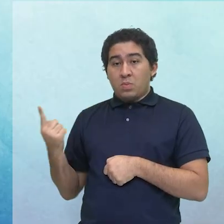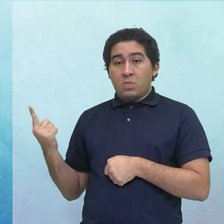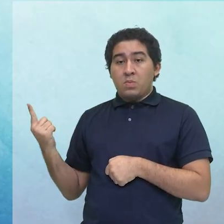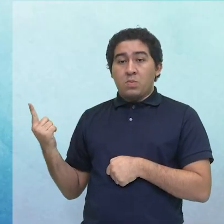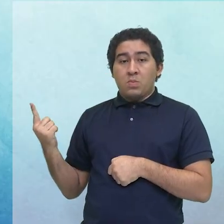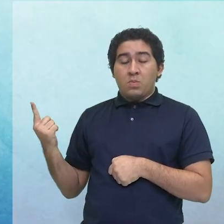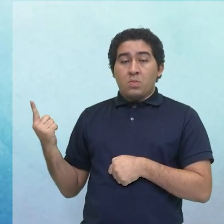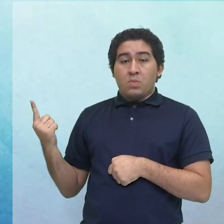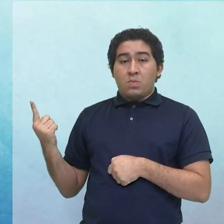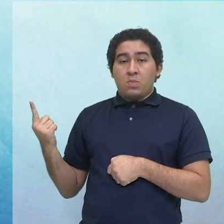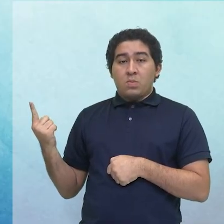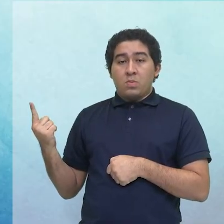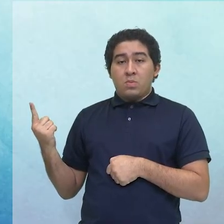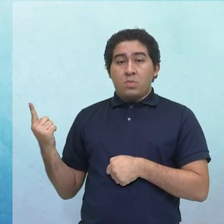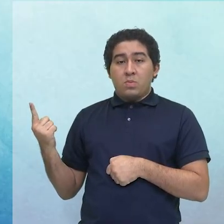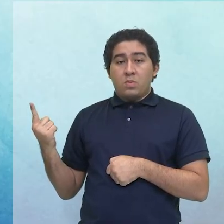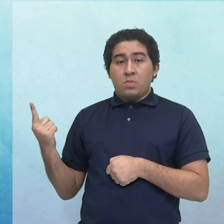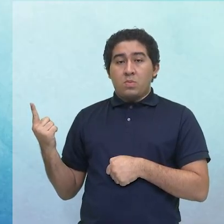expect,